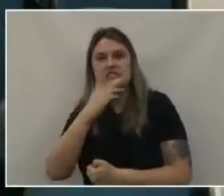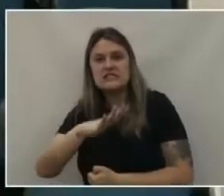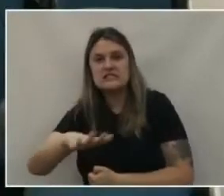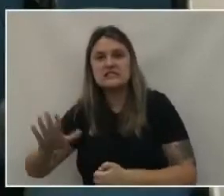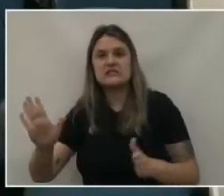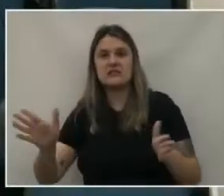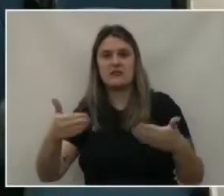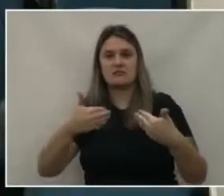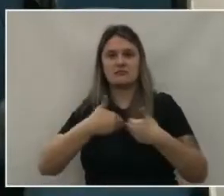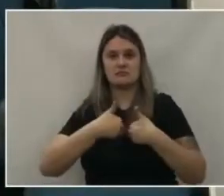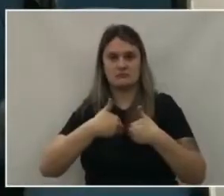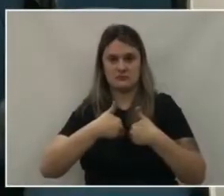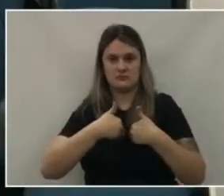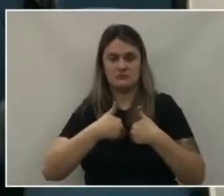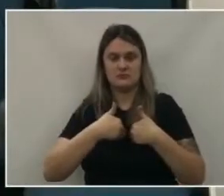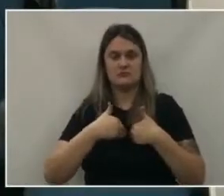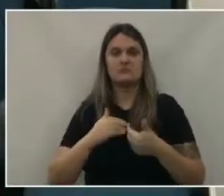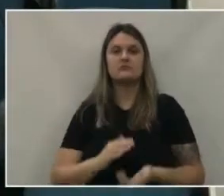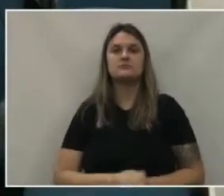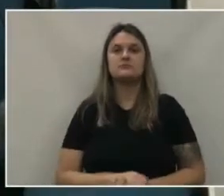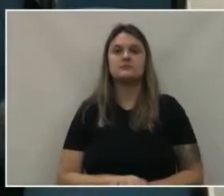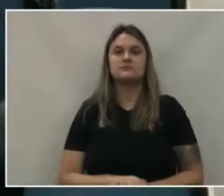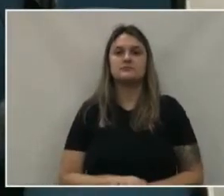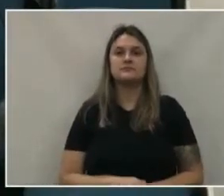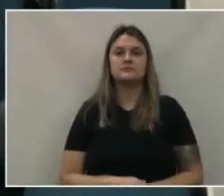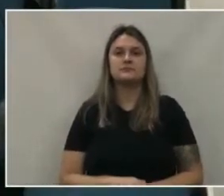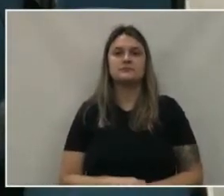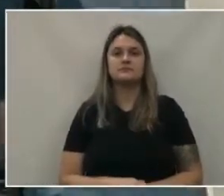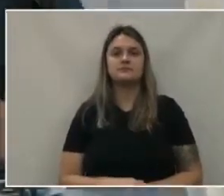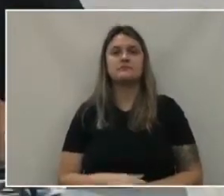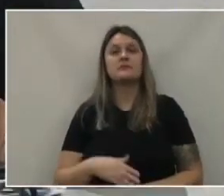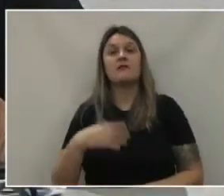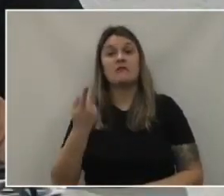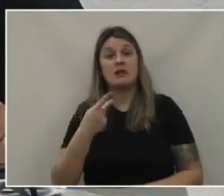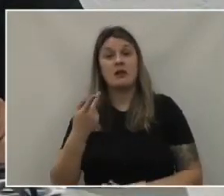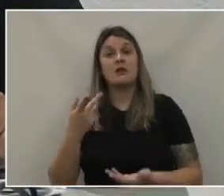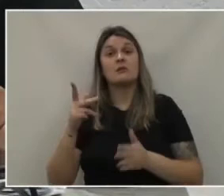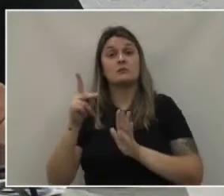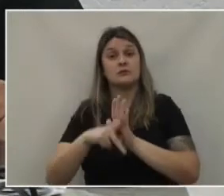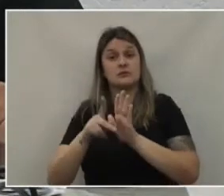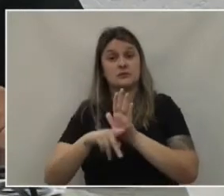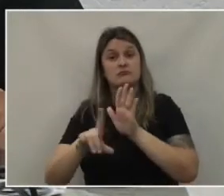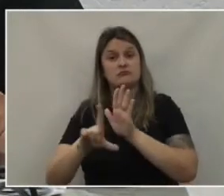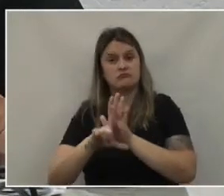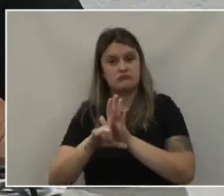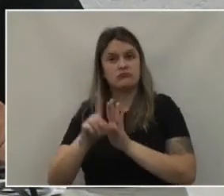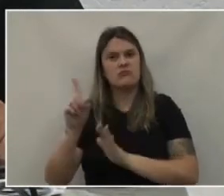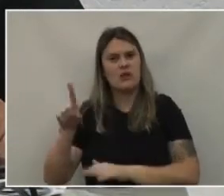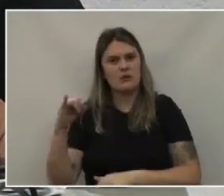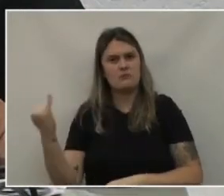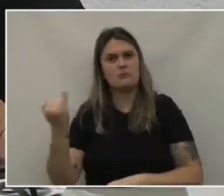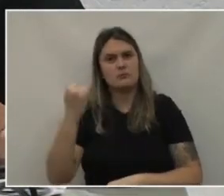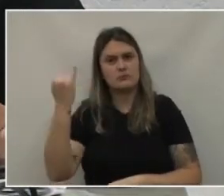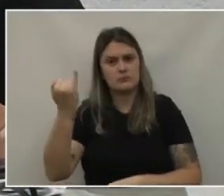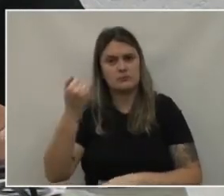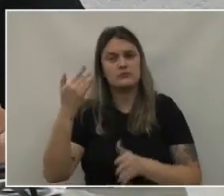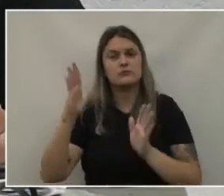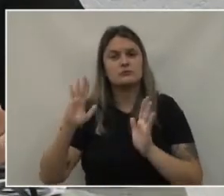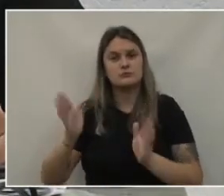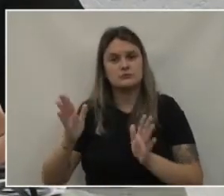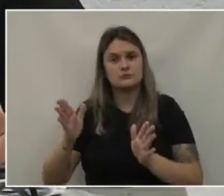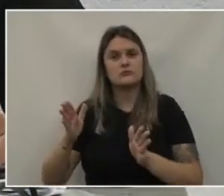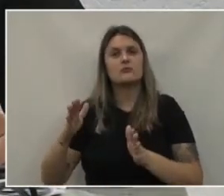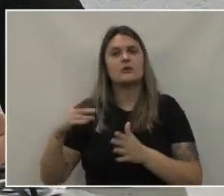têm em suas famílias uma pessoa autista. Dizer que esse projeto é de suma importância,